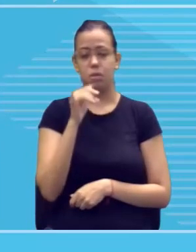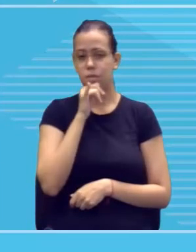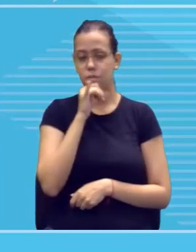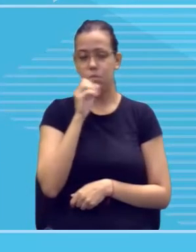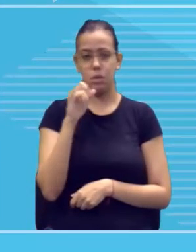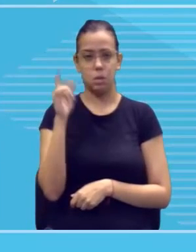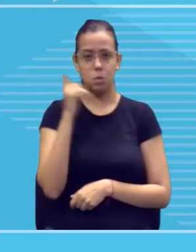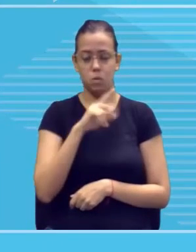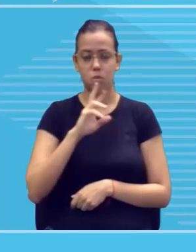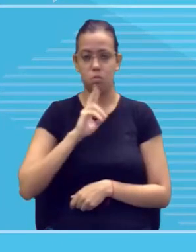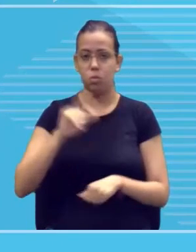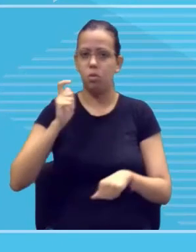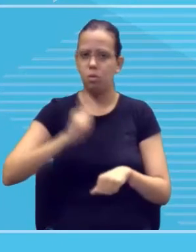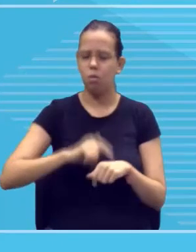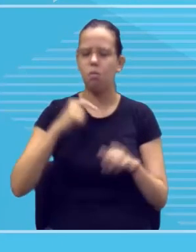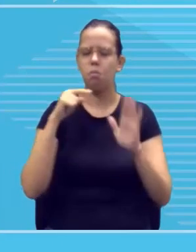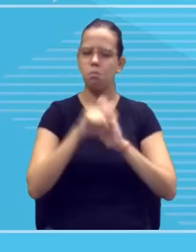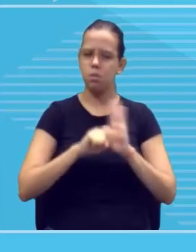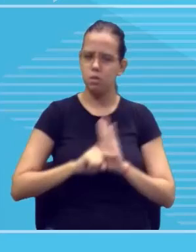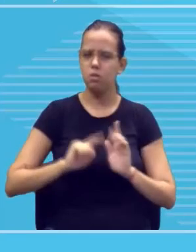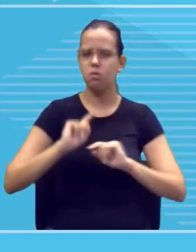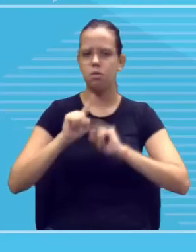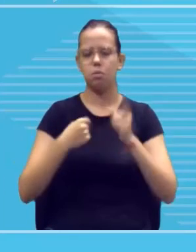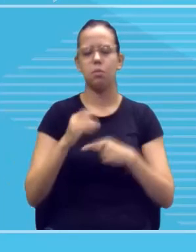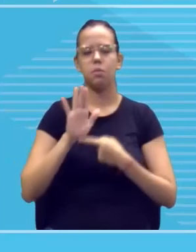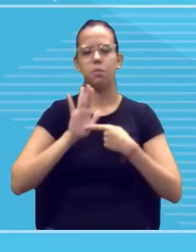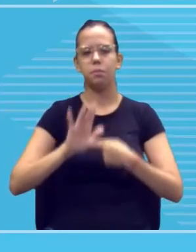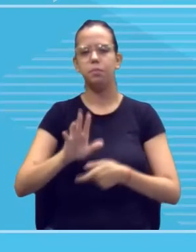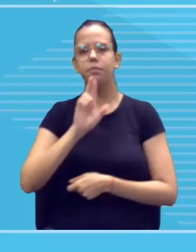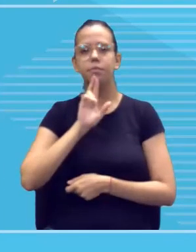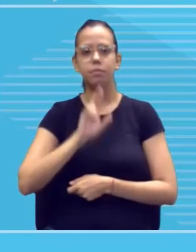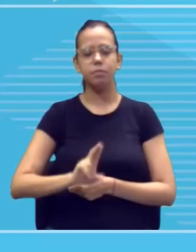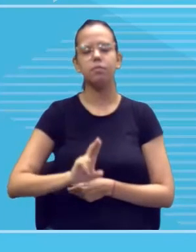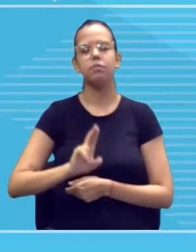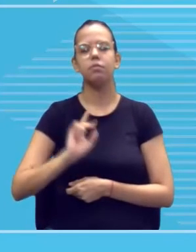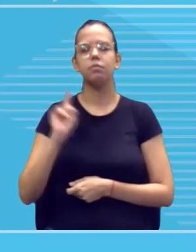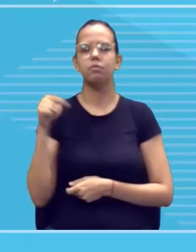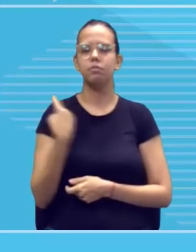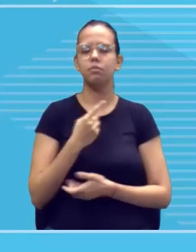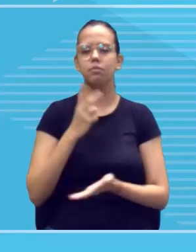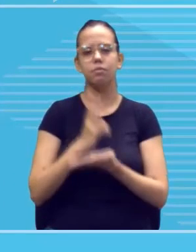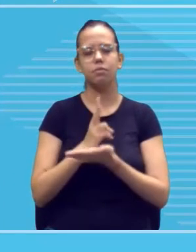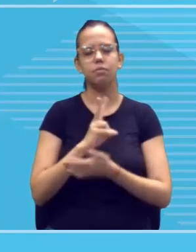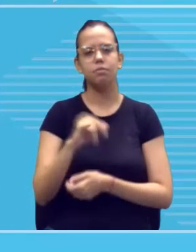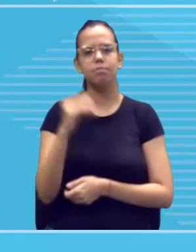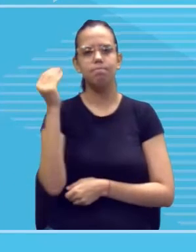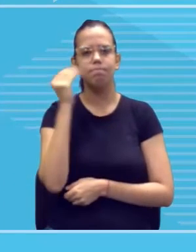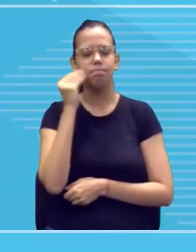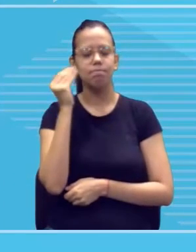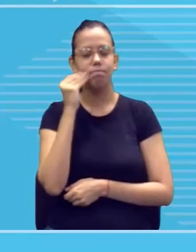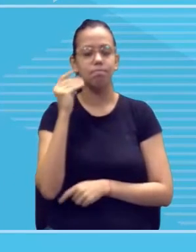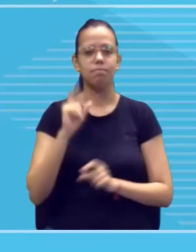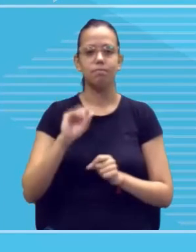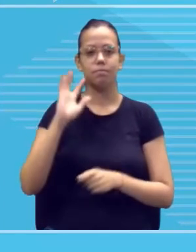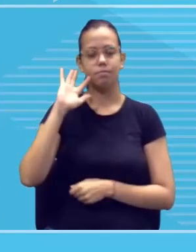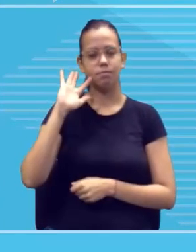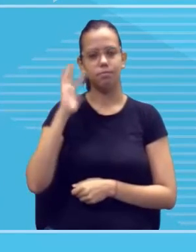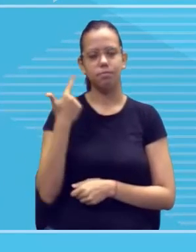pesquisa depois eu trago para você uma resposta de forma que a gente sempre vai tentar solucionar